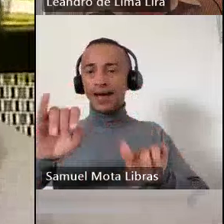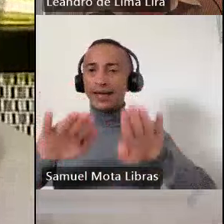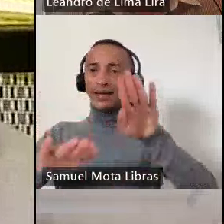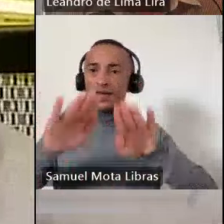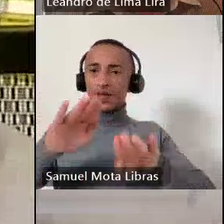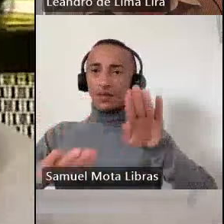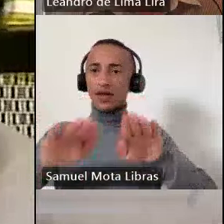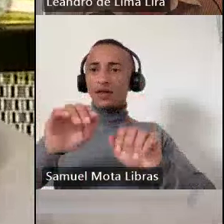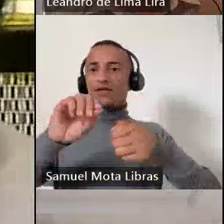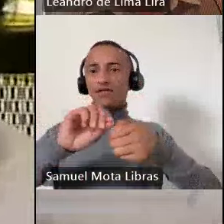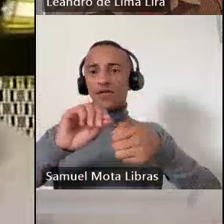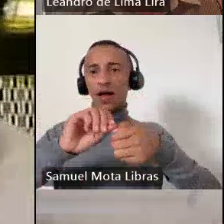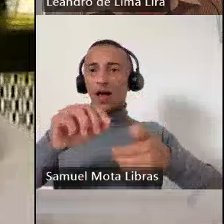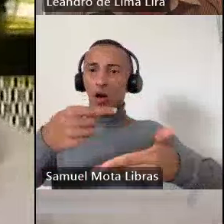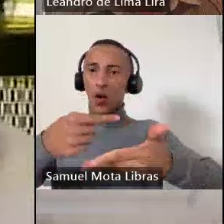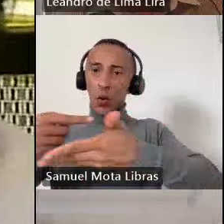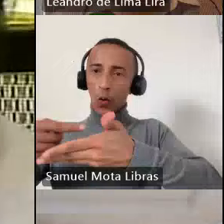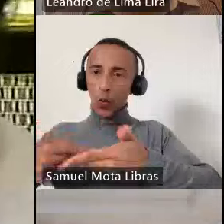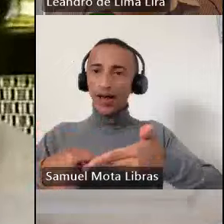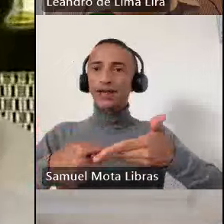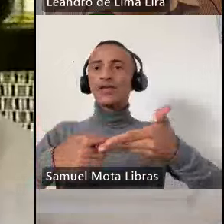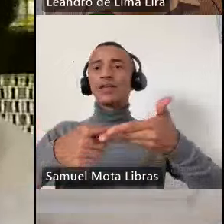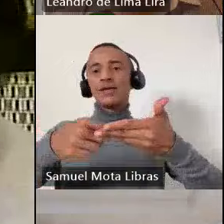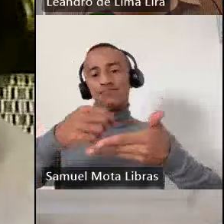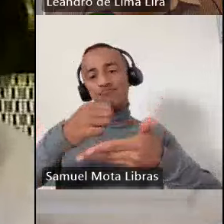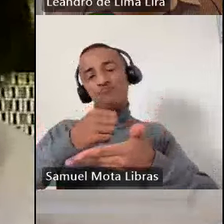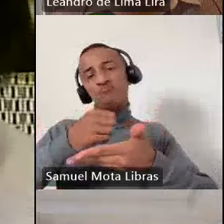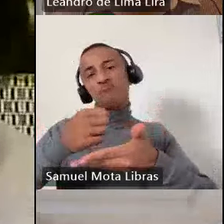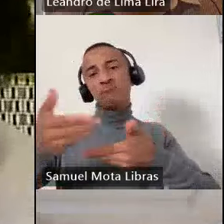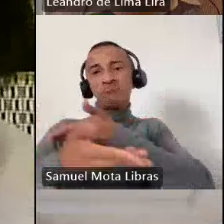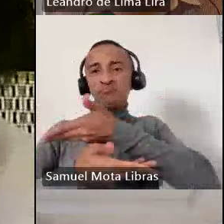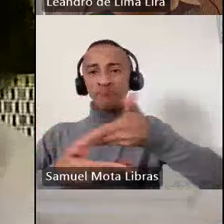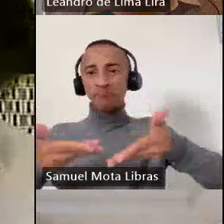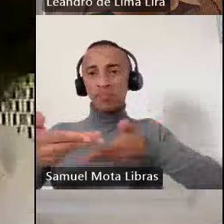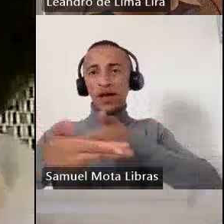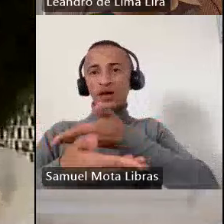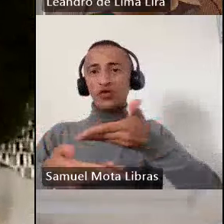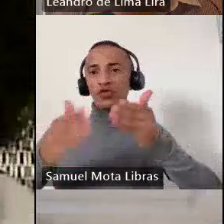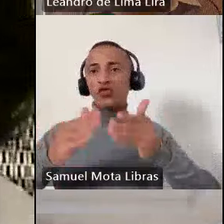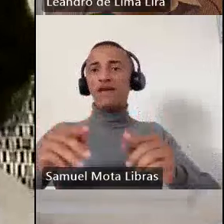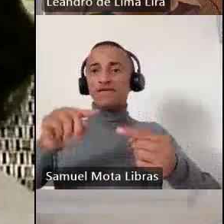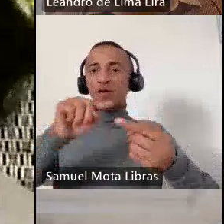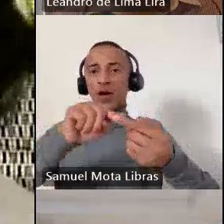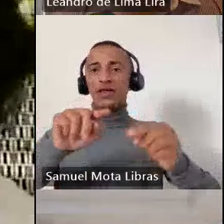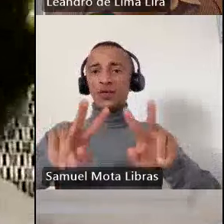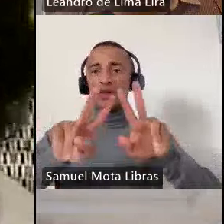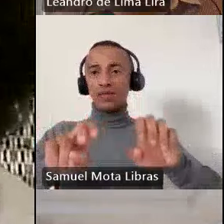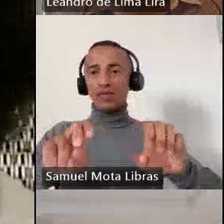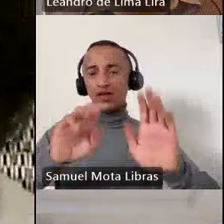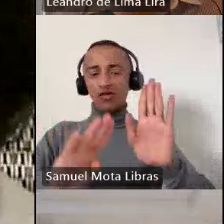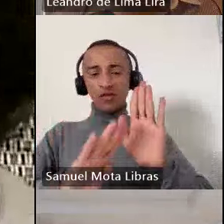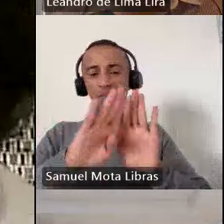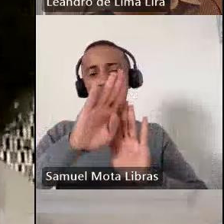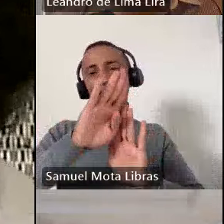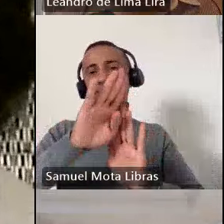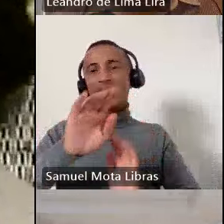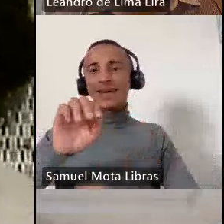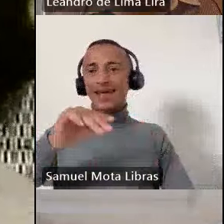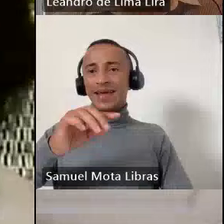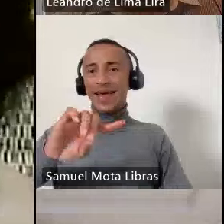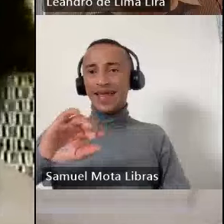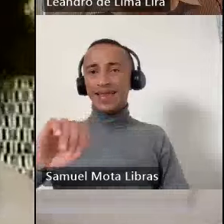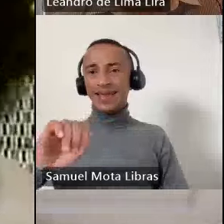pactos algumas contratualização que estão eh vinculadas a metas ao alcance de metas se a meta não é cumprida você tem